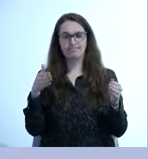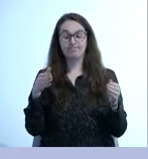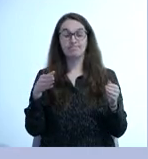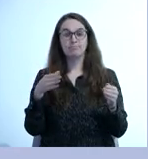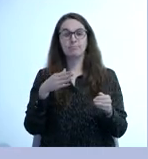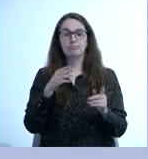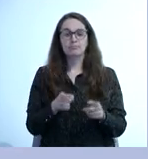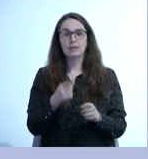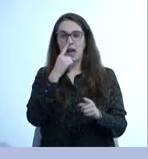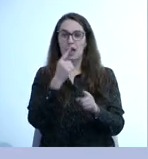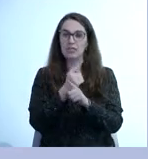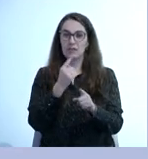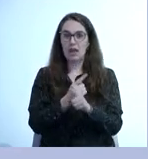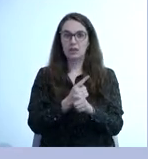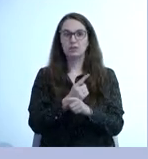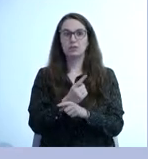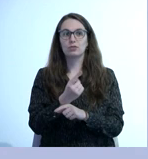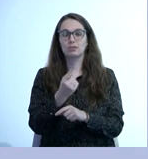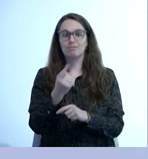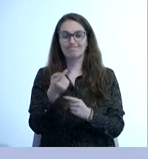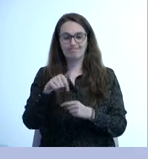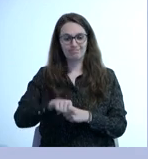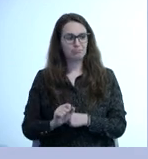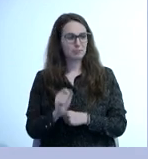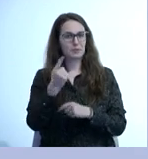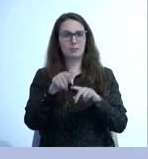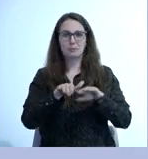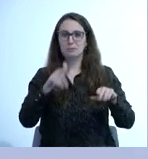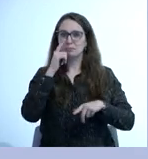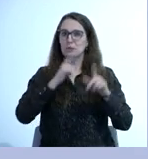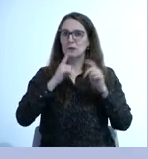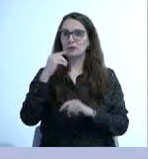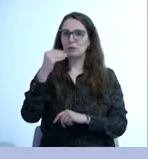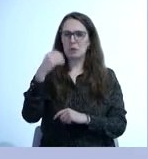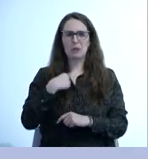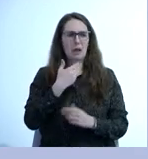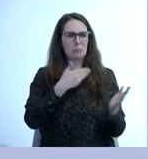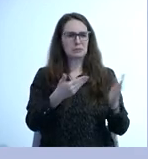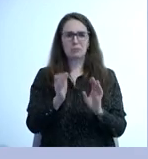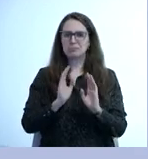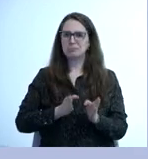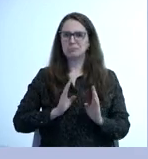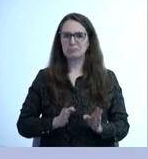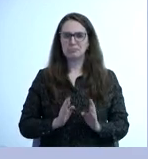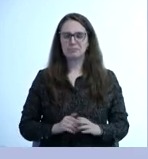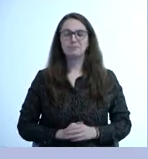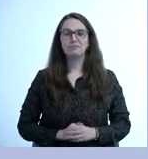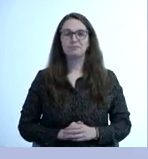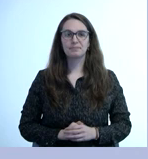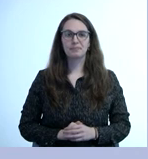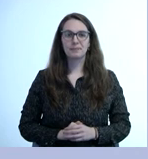abre as suas atividades com um magnífico painel que dispensa naturalmente as apresentações e